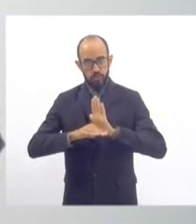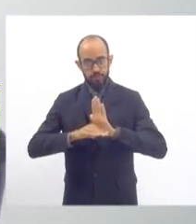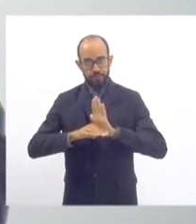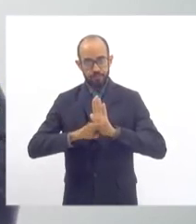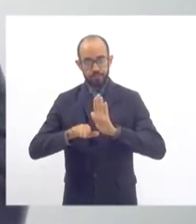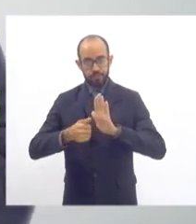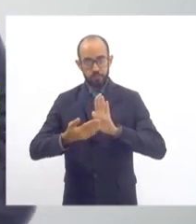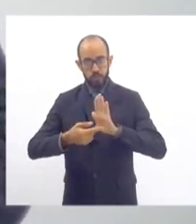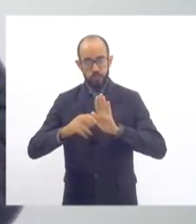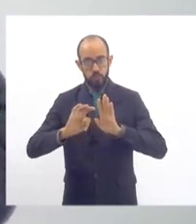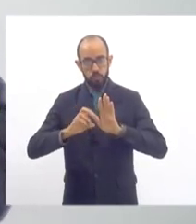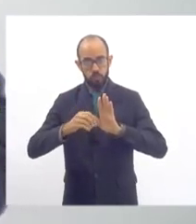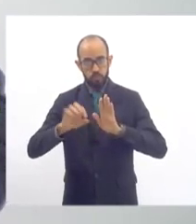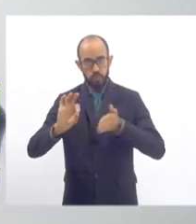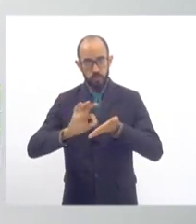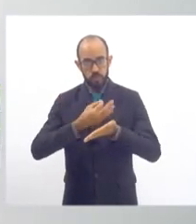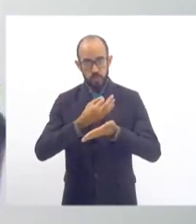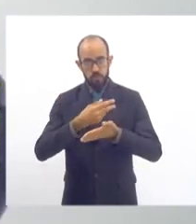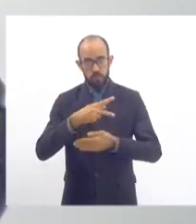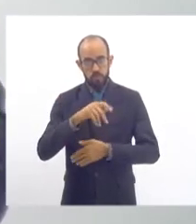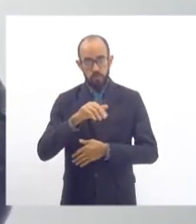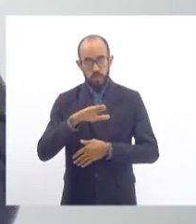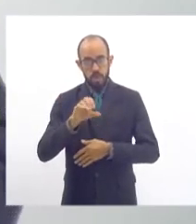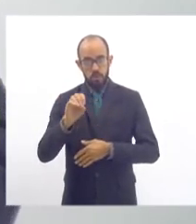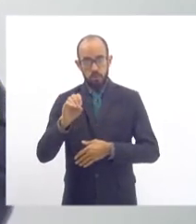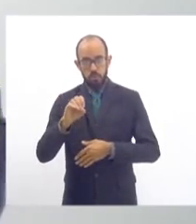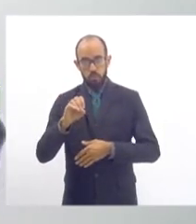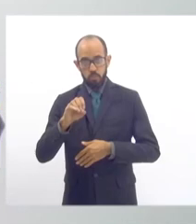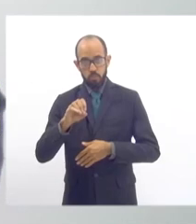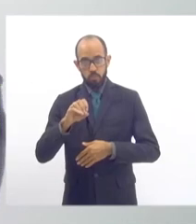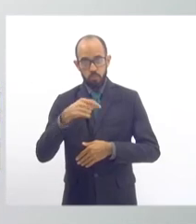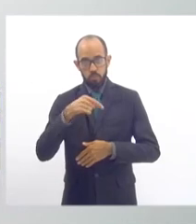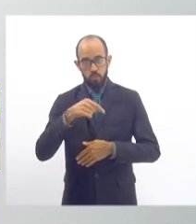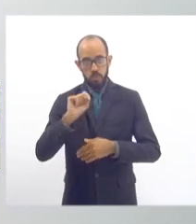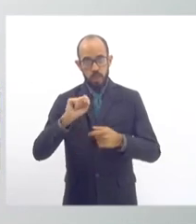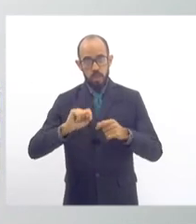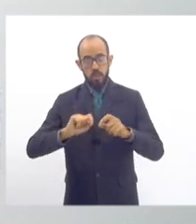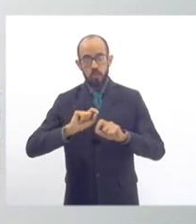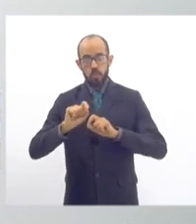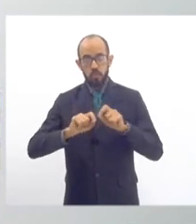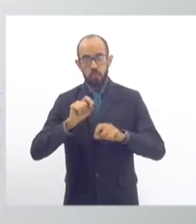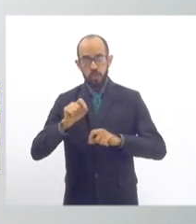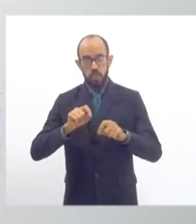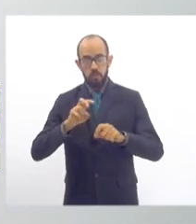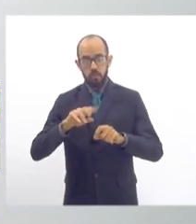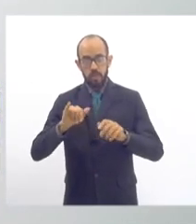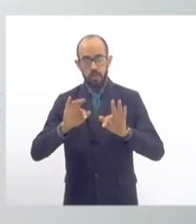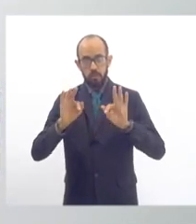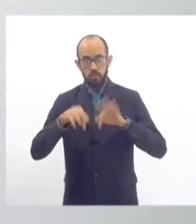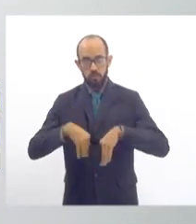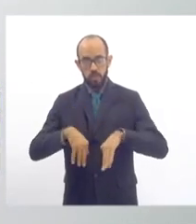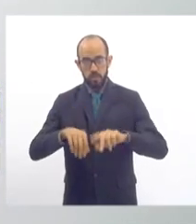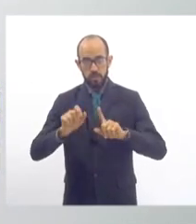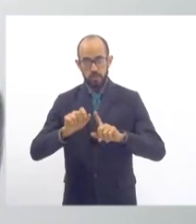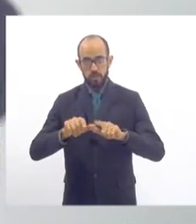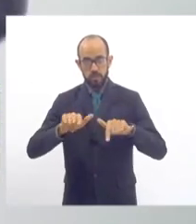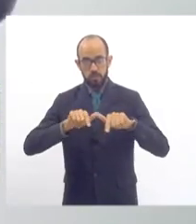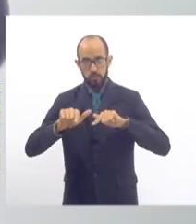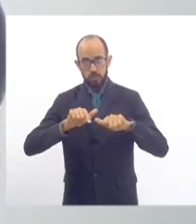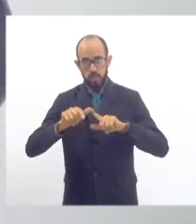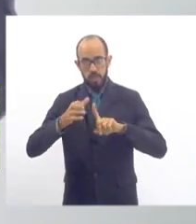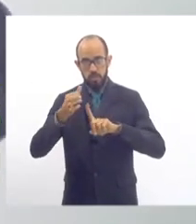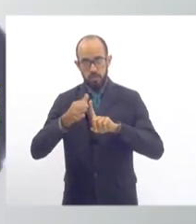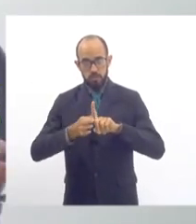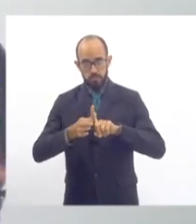por todos nós, está configurado um prazo de conclusão do trabalho, eram 6 meses, e aí